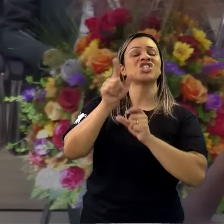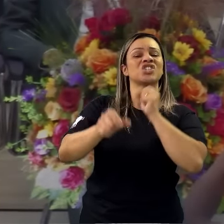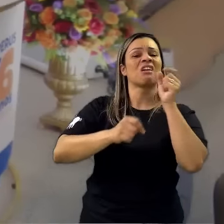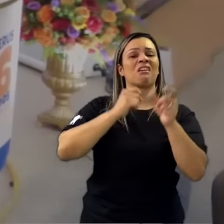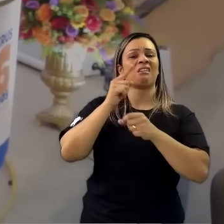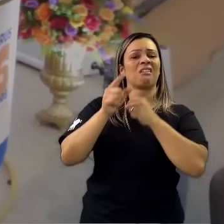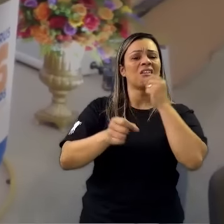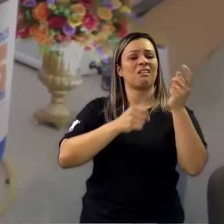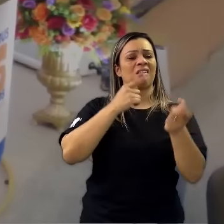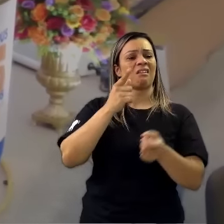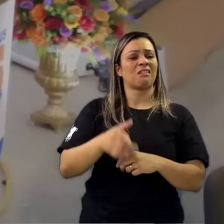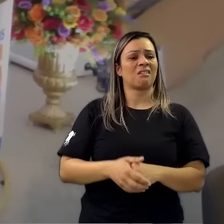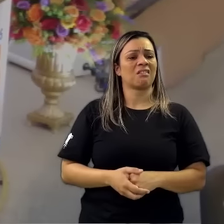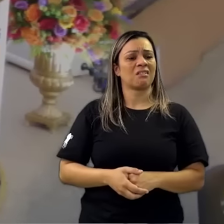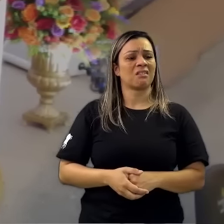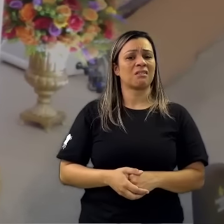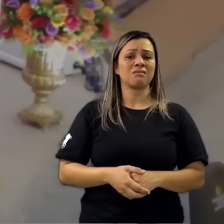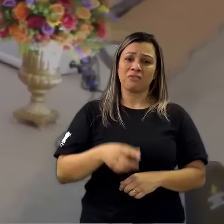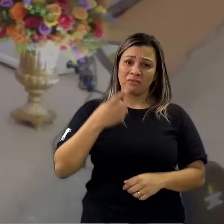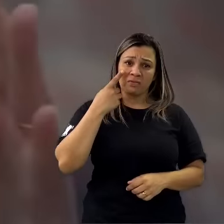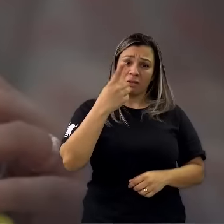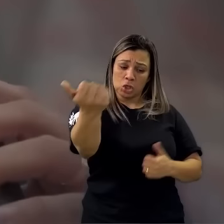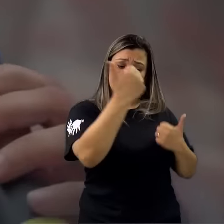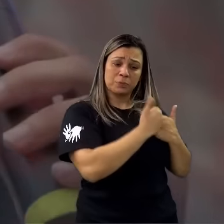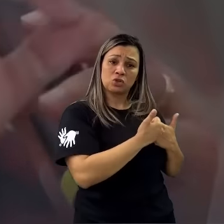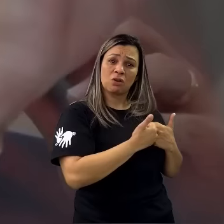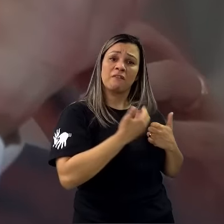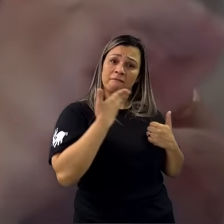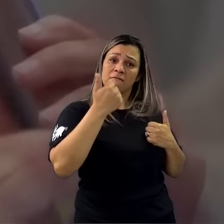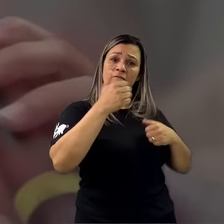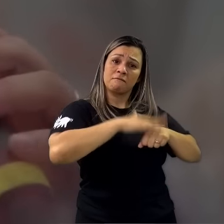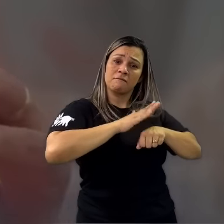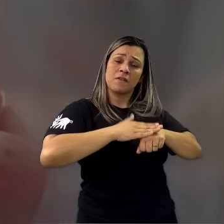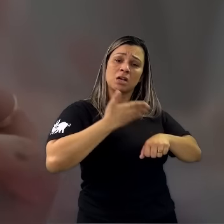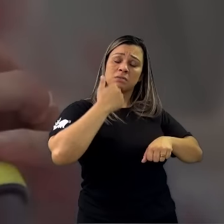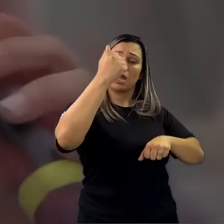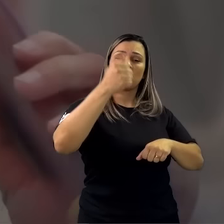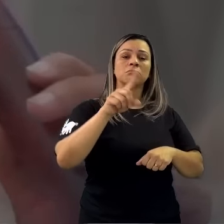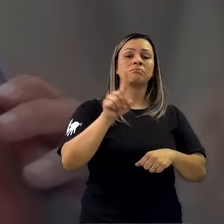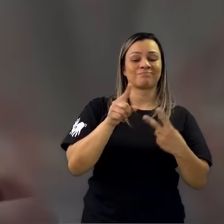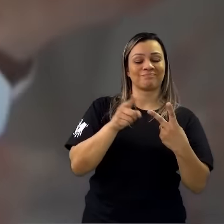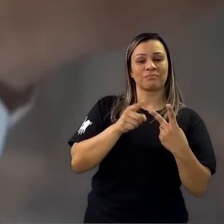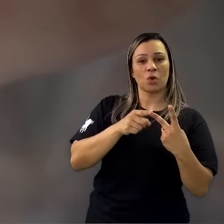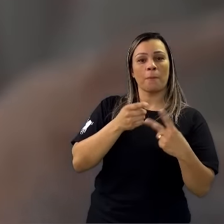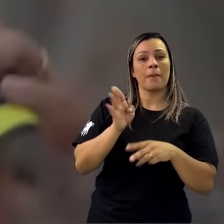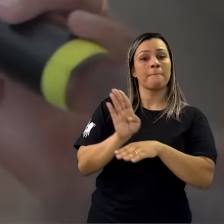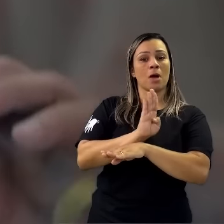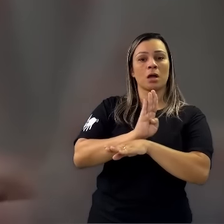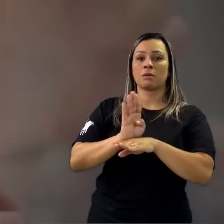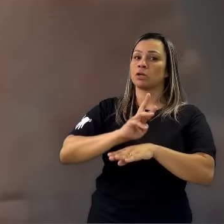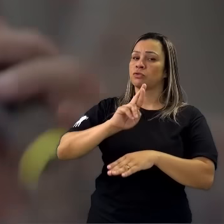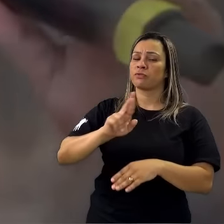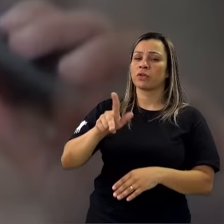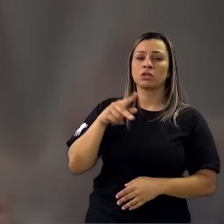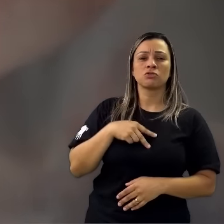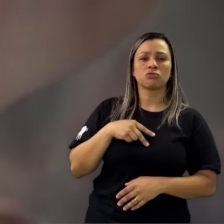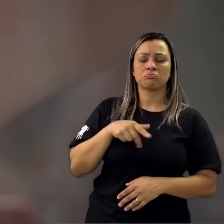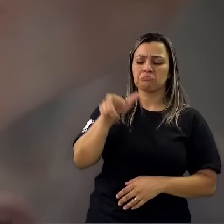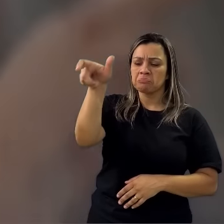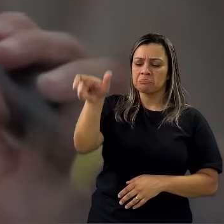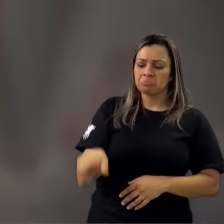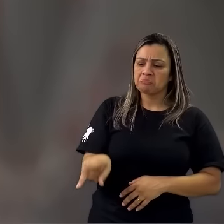coloca o ombro aqui como vai ver como que é mas não mas Barnabé tinha uma virtude a virtude de Barnabé era olhar nos outros e não